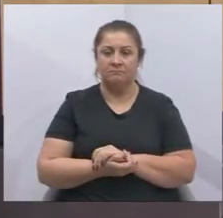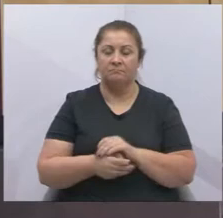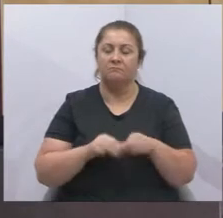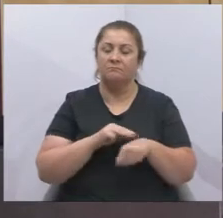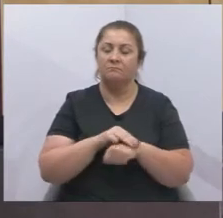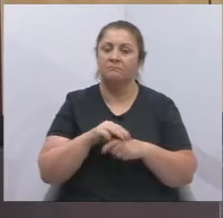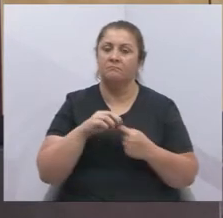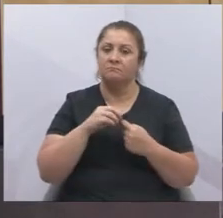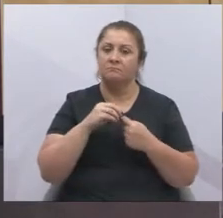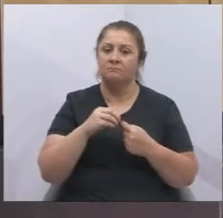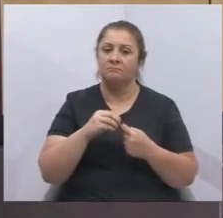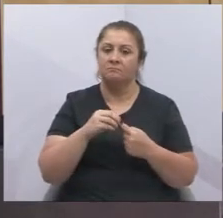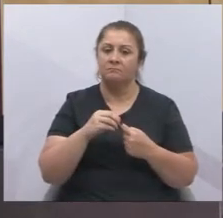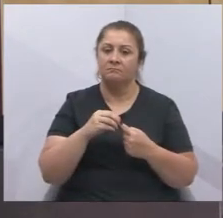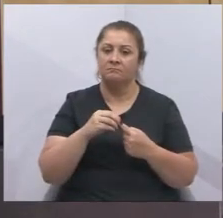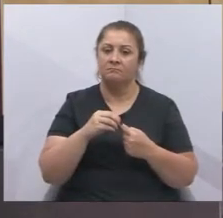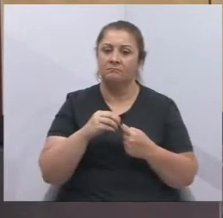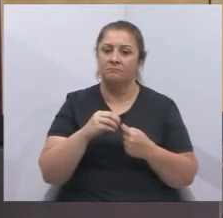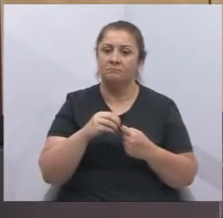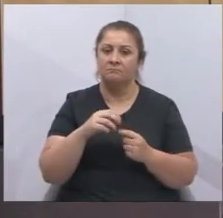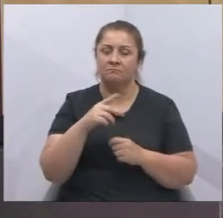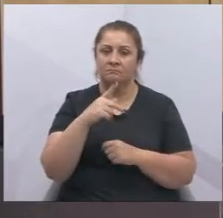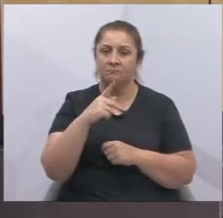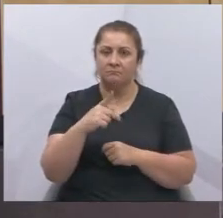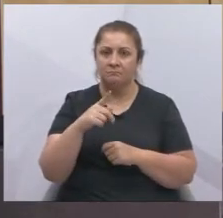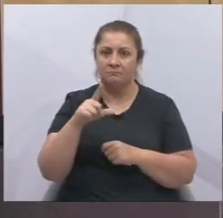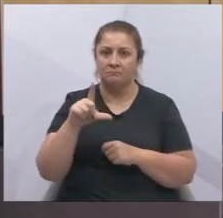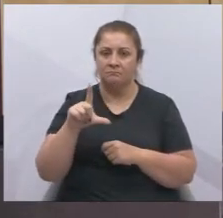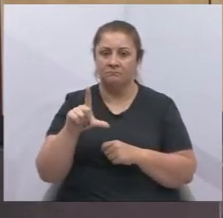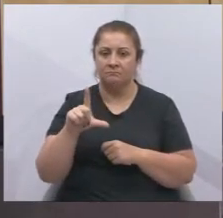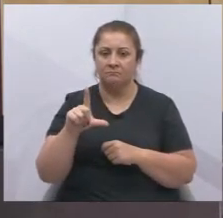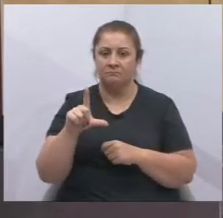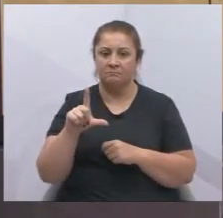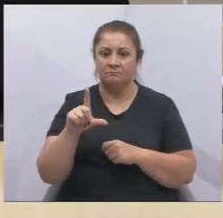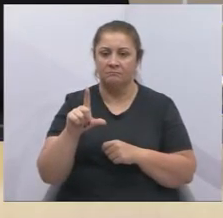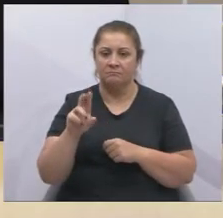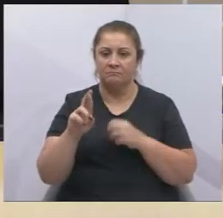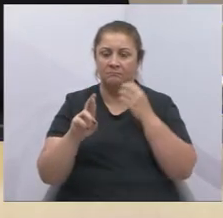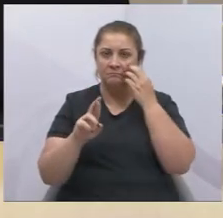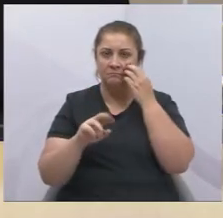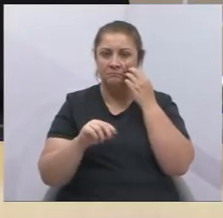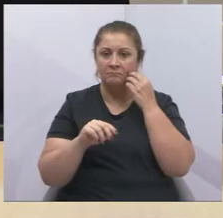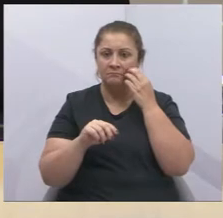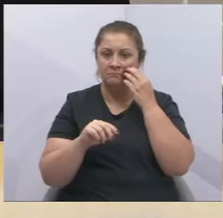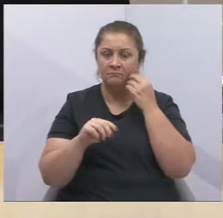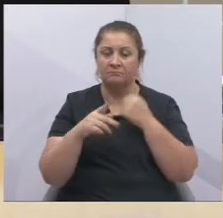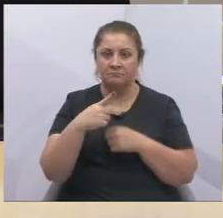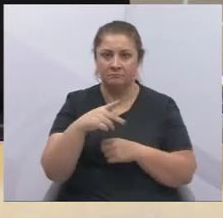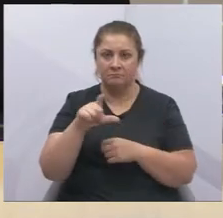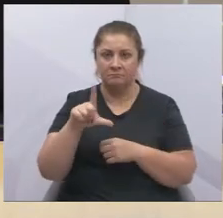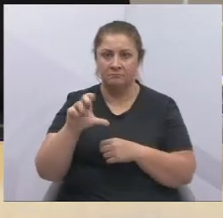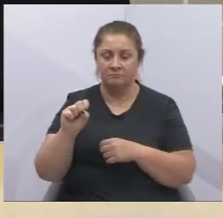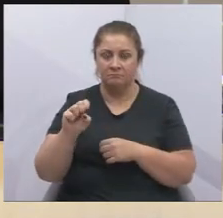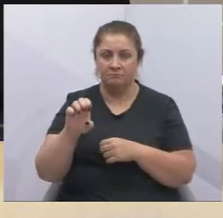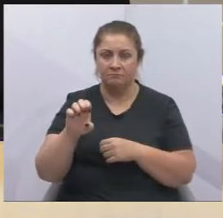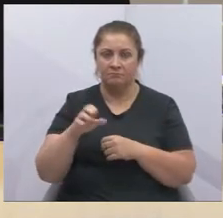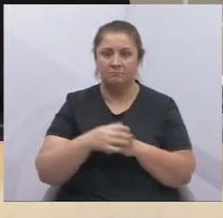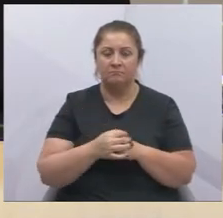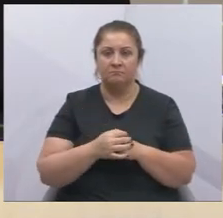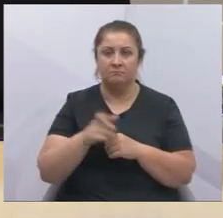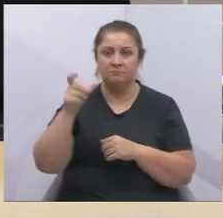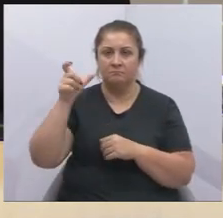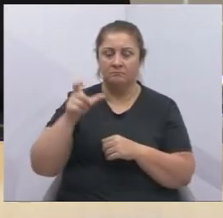Discussão única do PLE número 023/2021. Projeto de lei do Executivo. Autoria: Prefeito